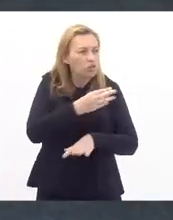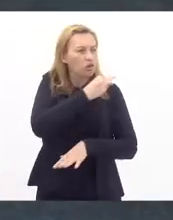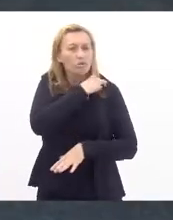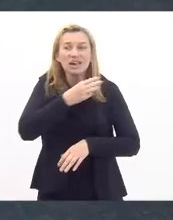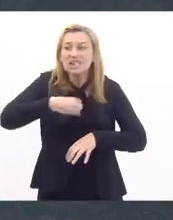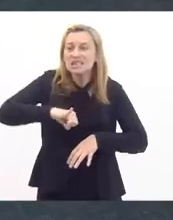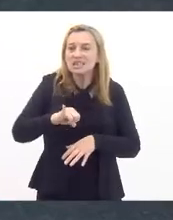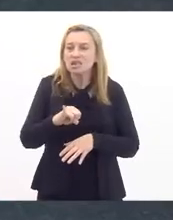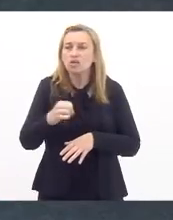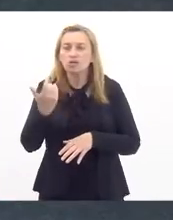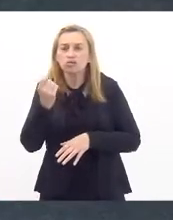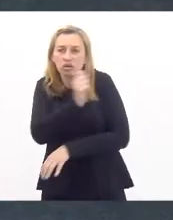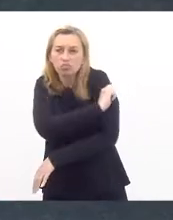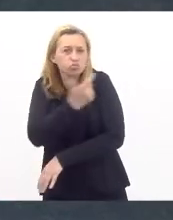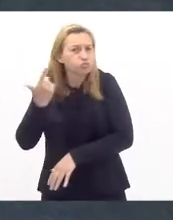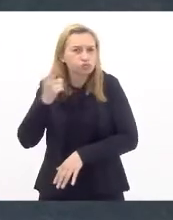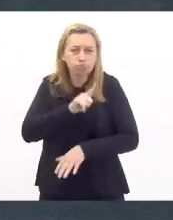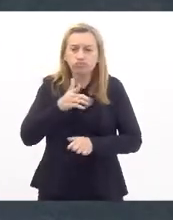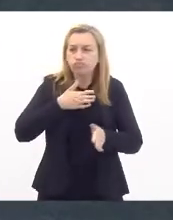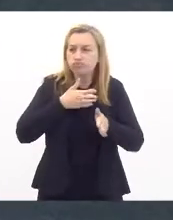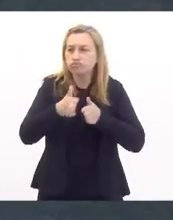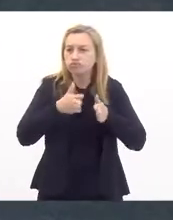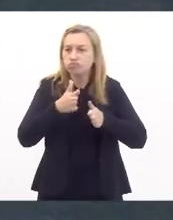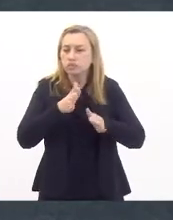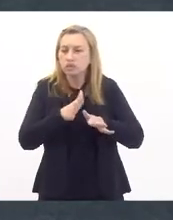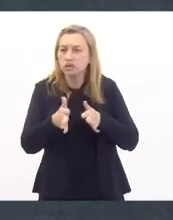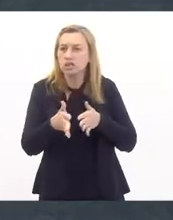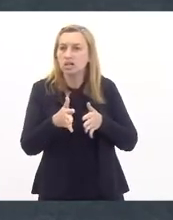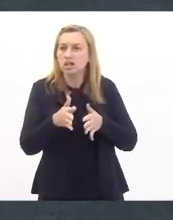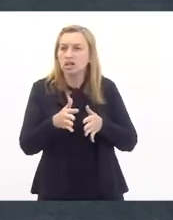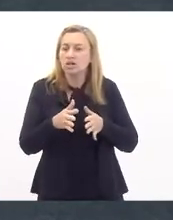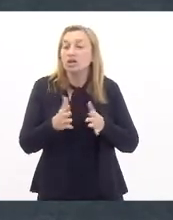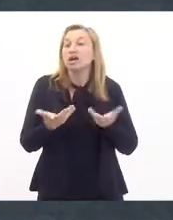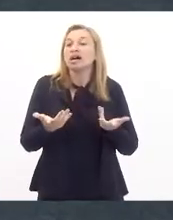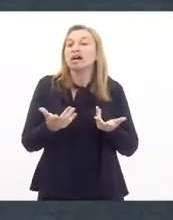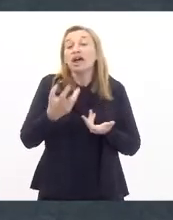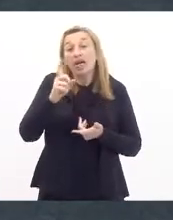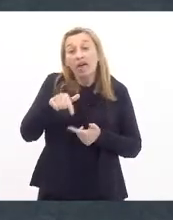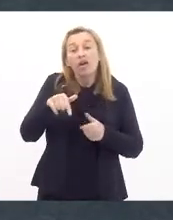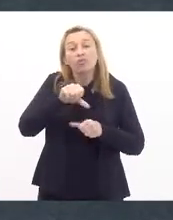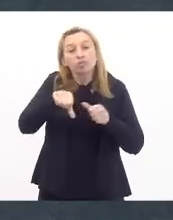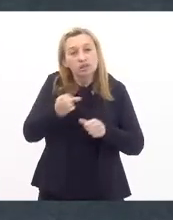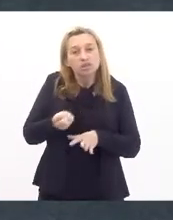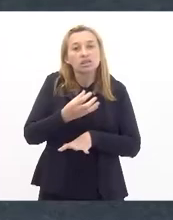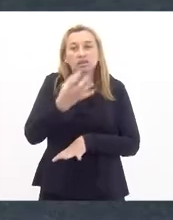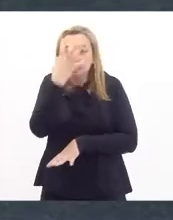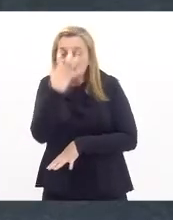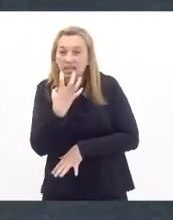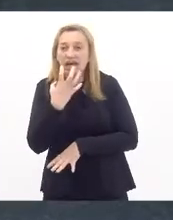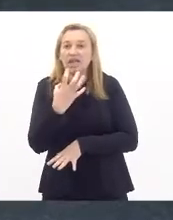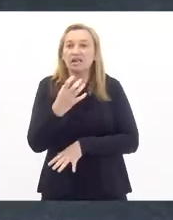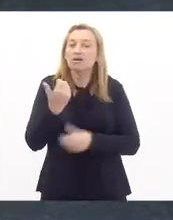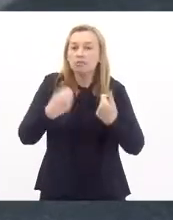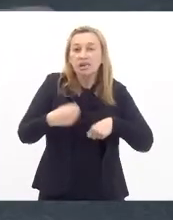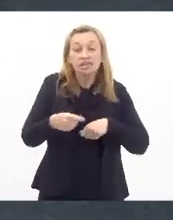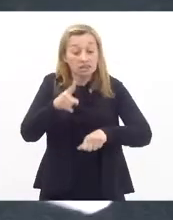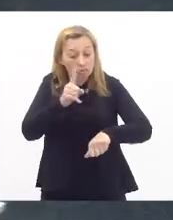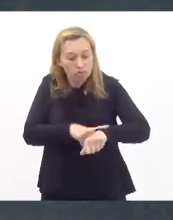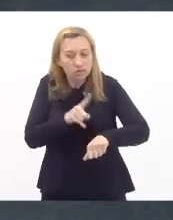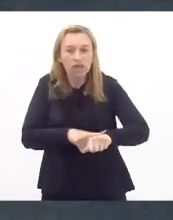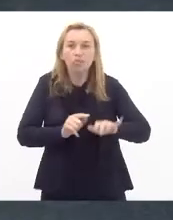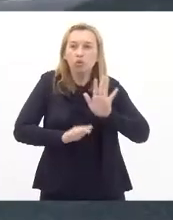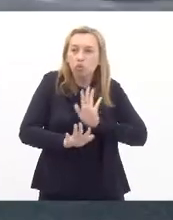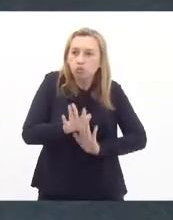estudantes nem conseguiram acessar as aulas é uma mudança muito séria e ela tem que ser feita com o tempo